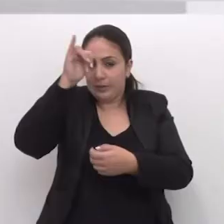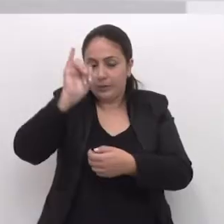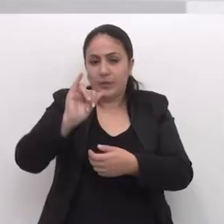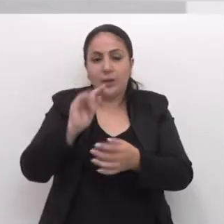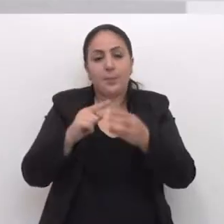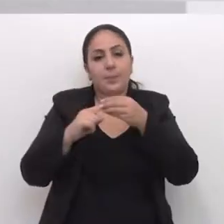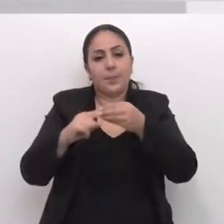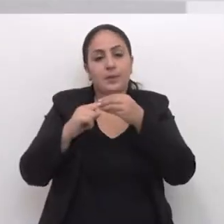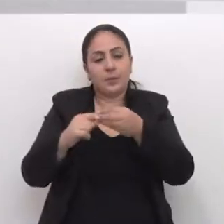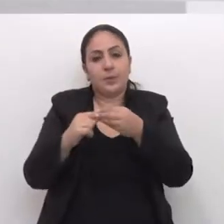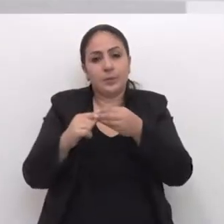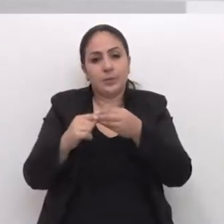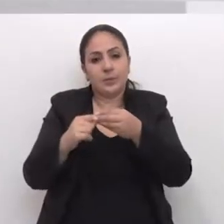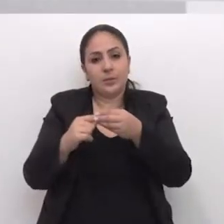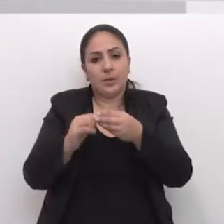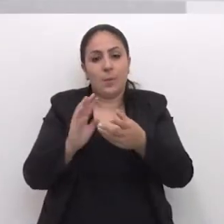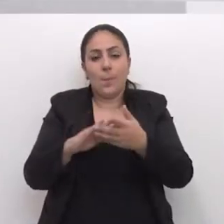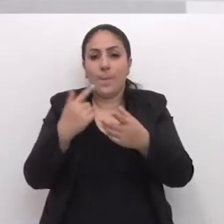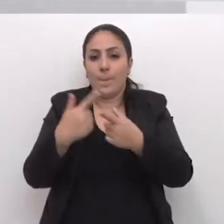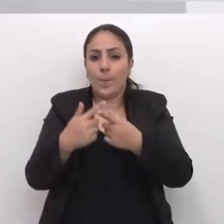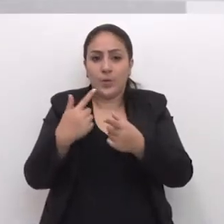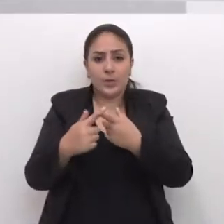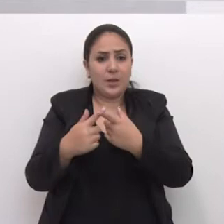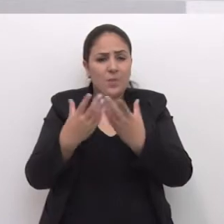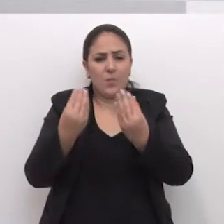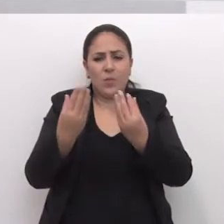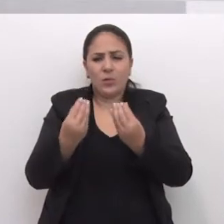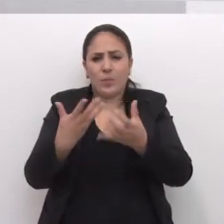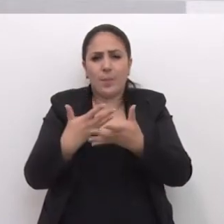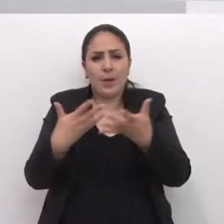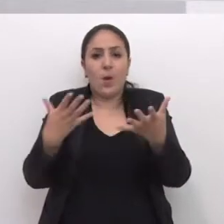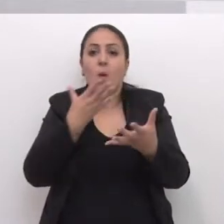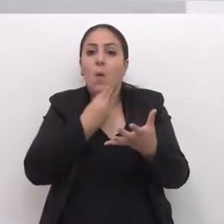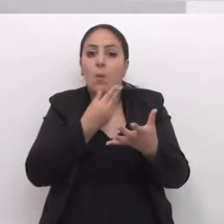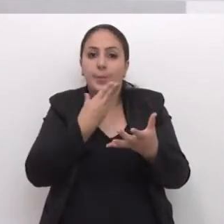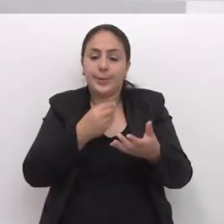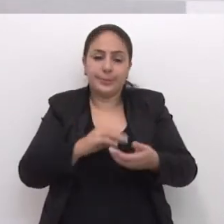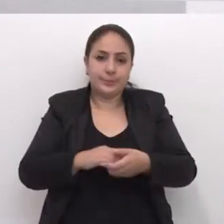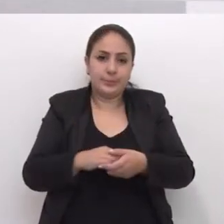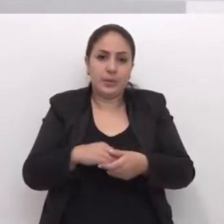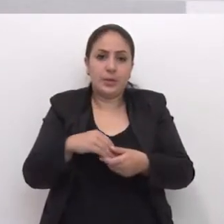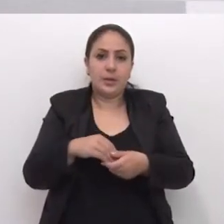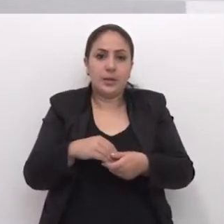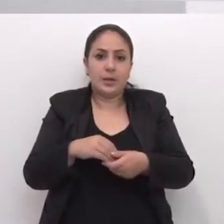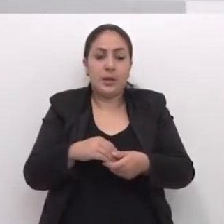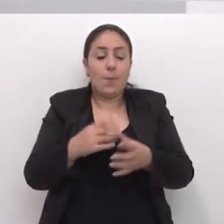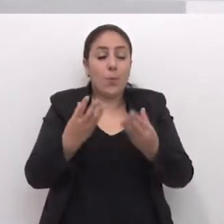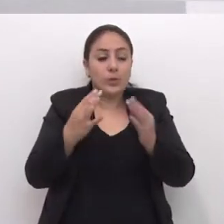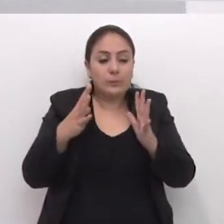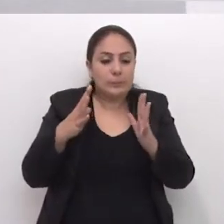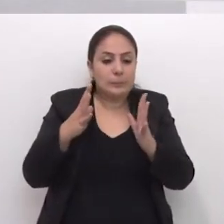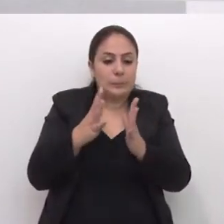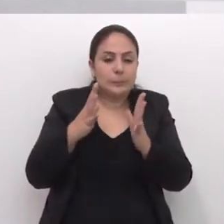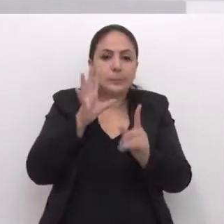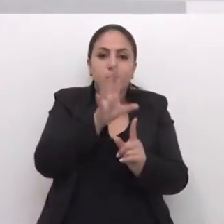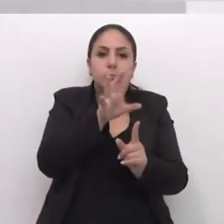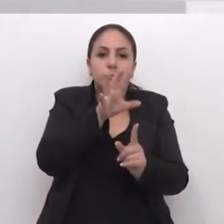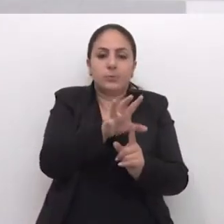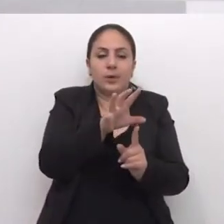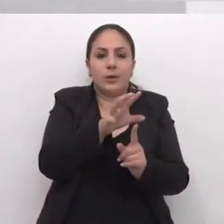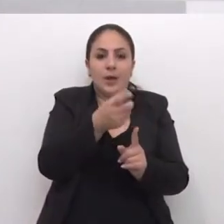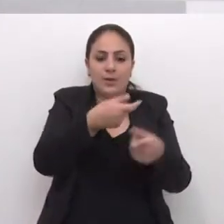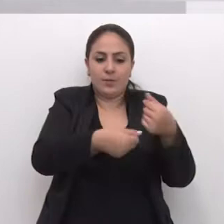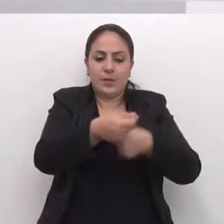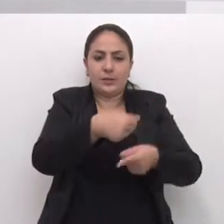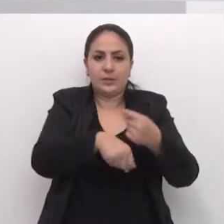evitar. Principalmente, né, colocando que o suicídio é muito maior entre os homens, né? A pressão financeira, a questão